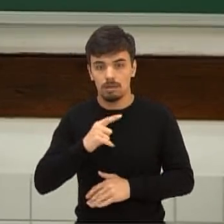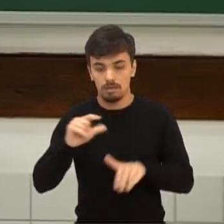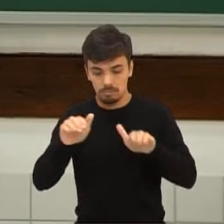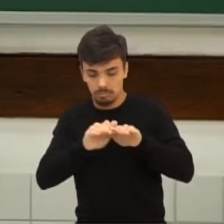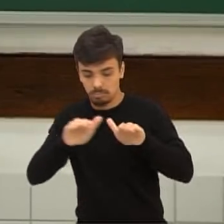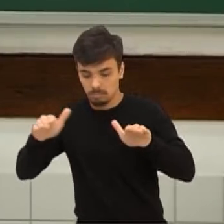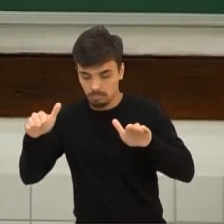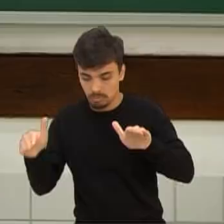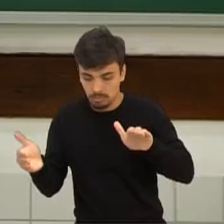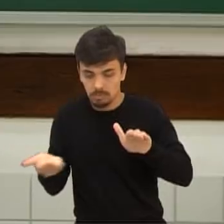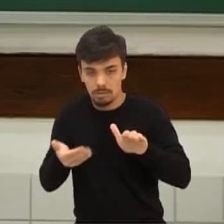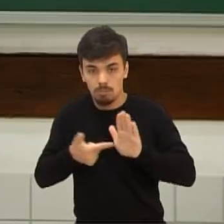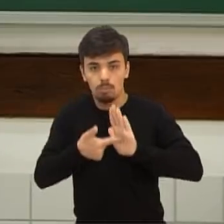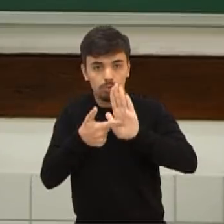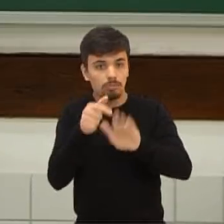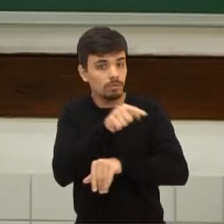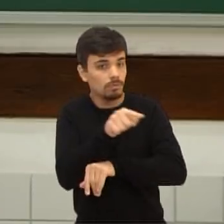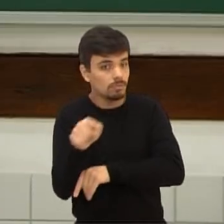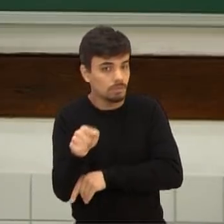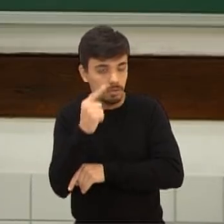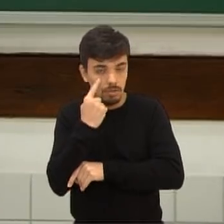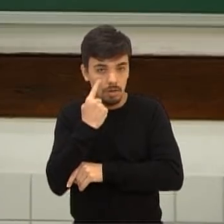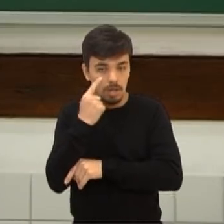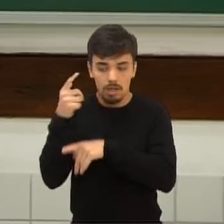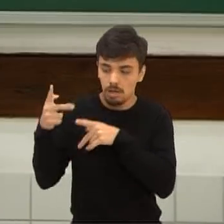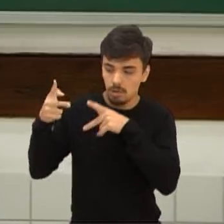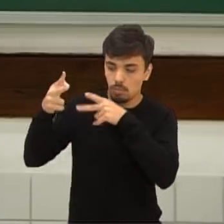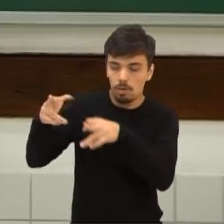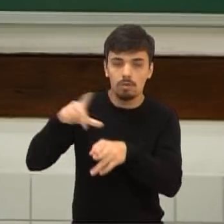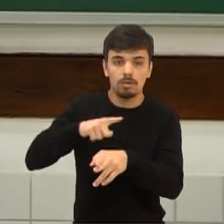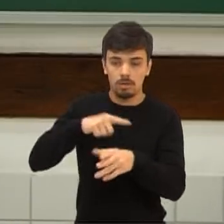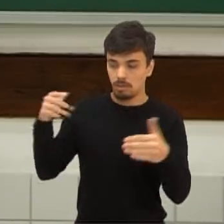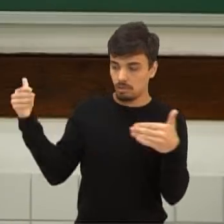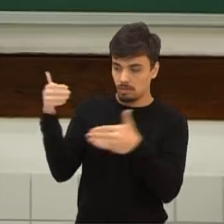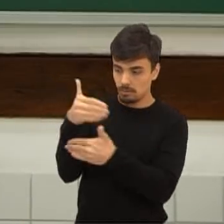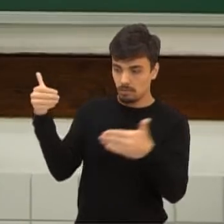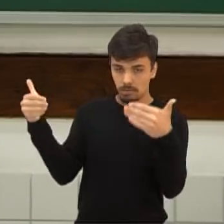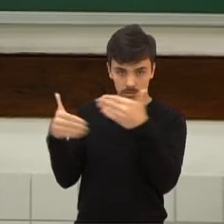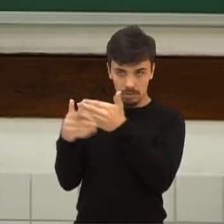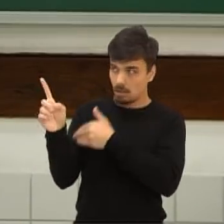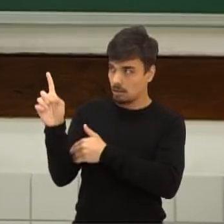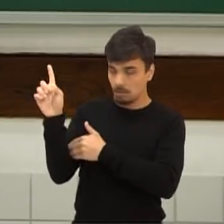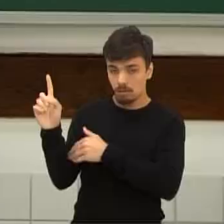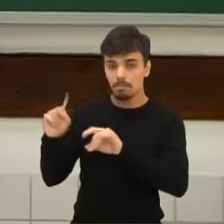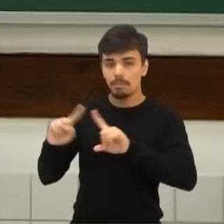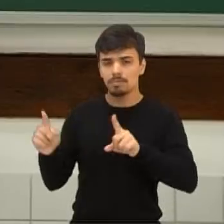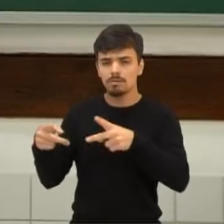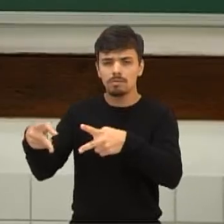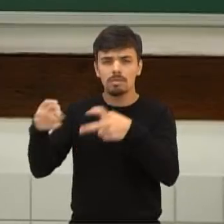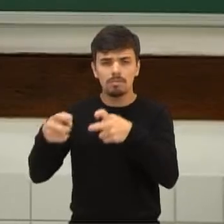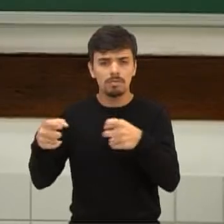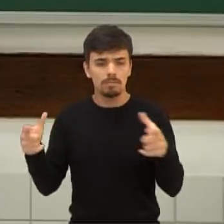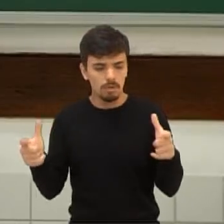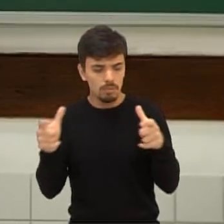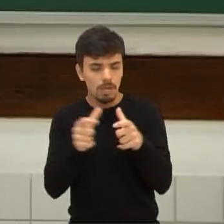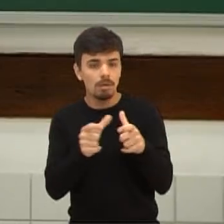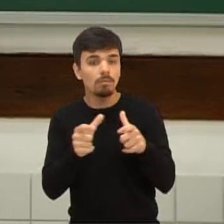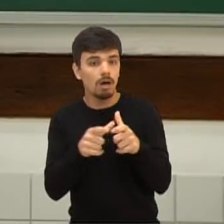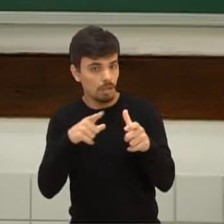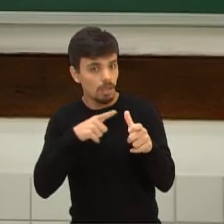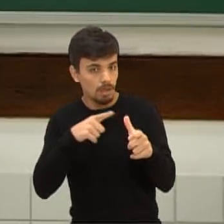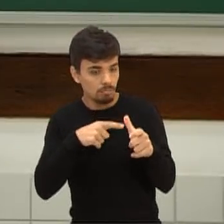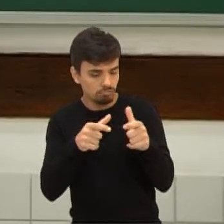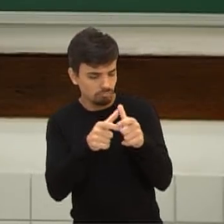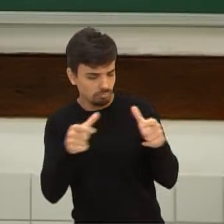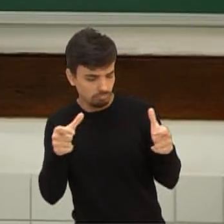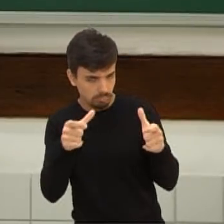aqui que a prof trouxe para vocês, é a mesma que tem no slide, mas é para vocês observarem o tamanho que ela fica na